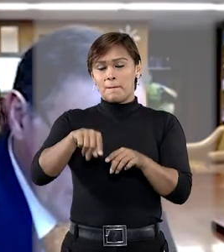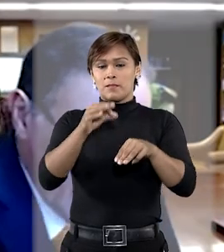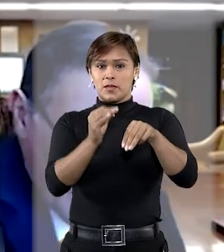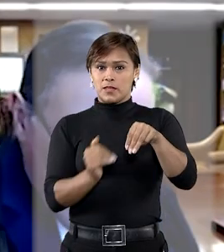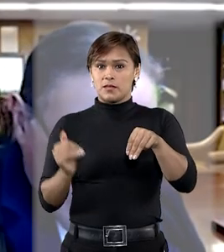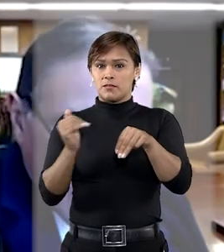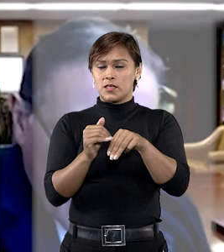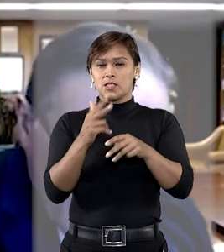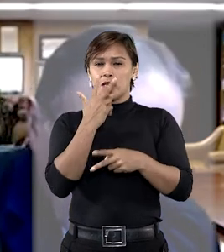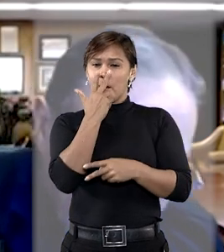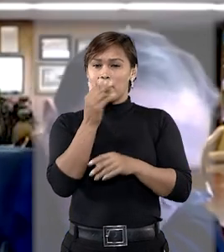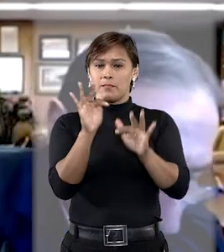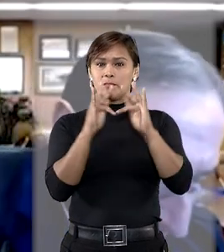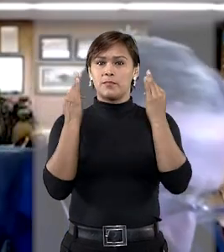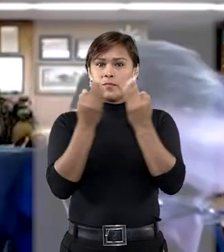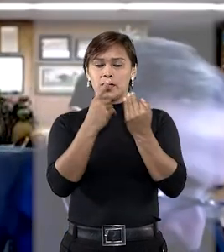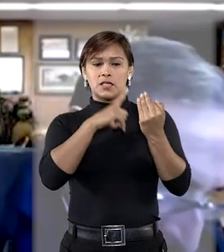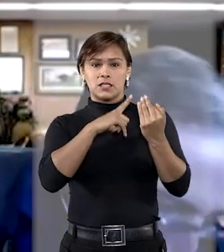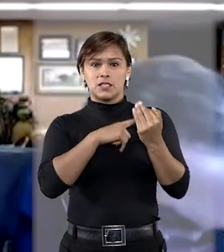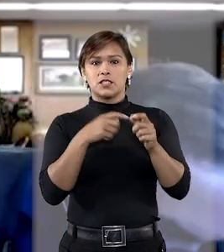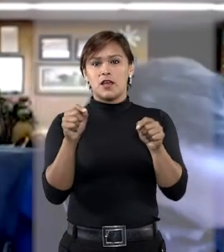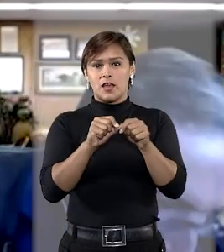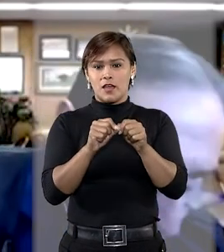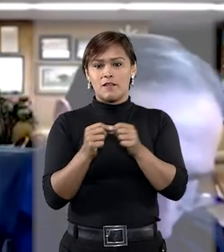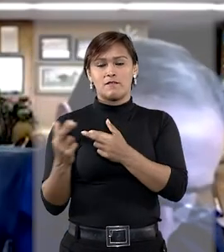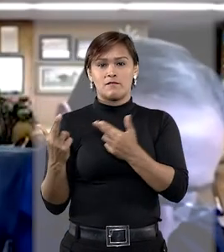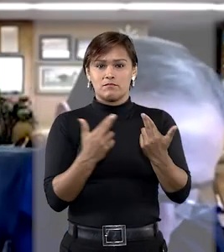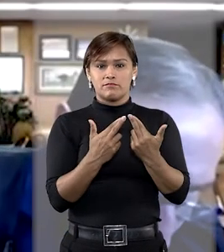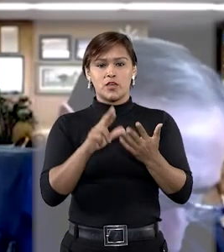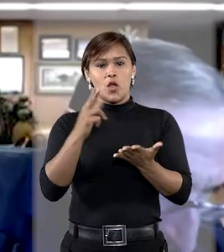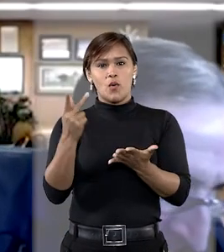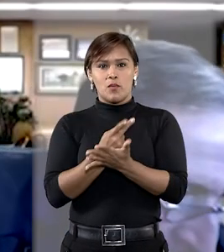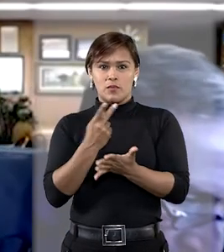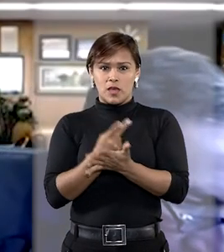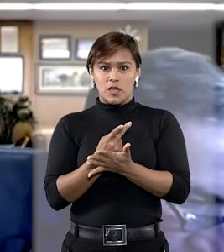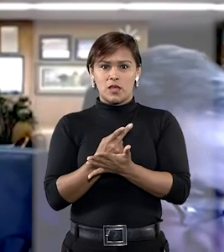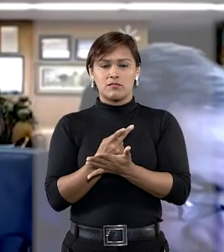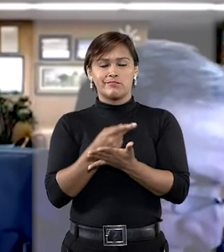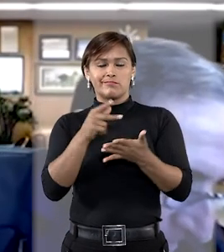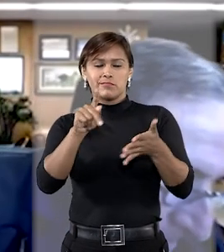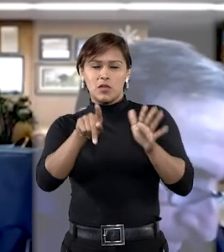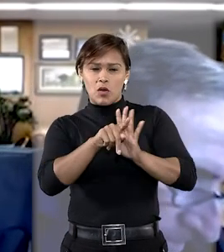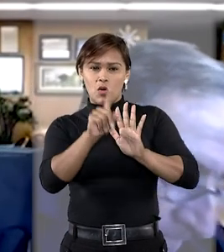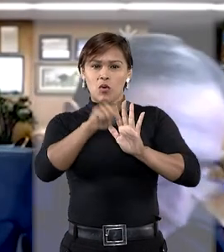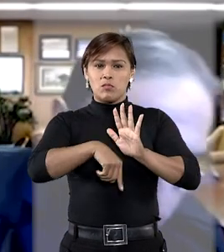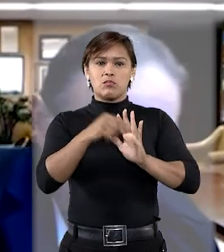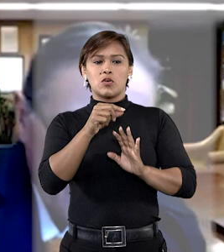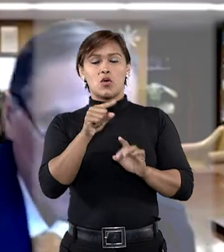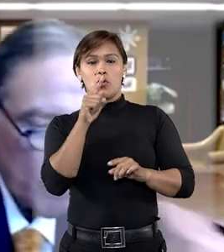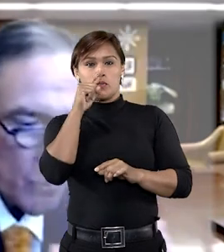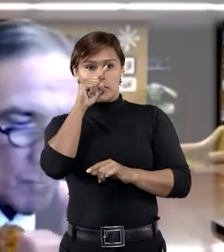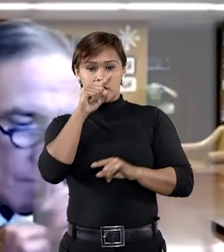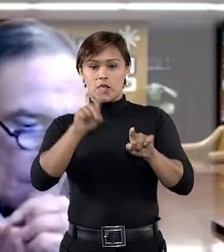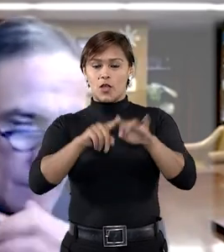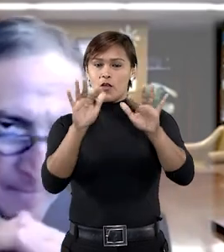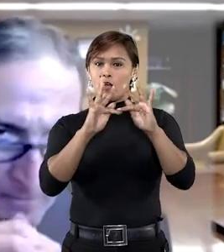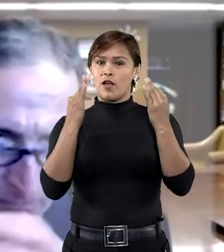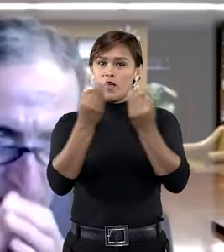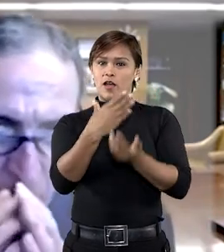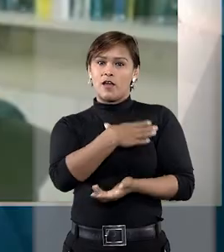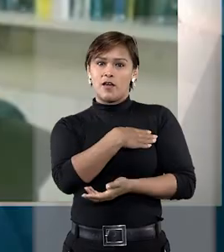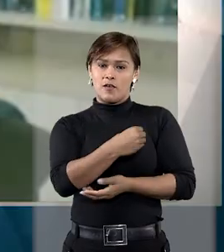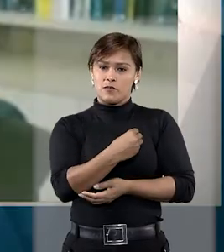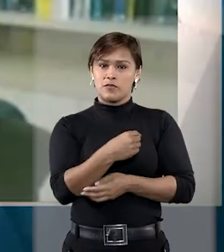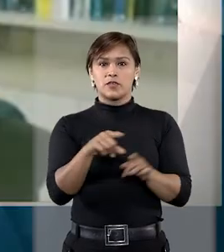a magistrada se a parentalidade é exercida de maneira irresponsável, negligente ou nociva aos interesses dos